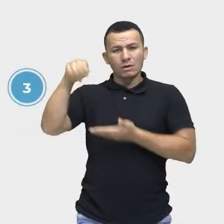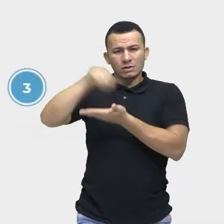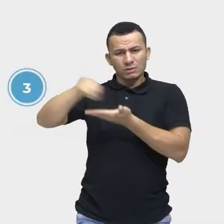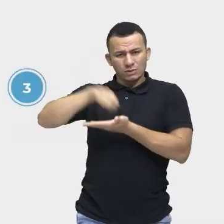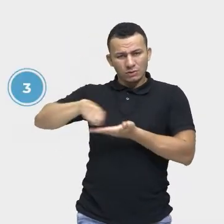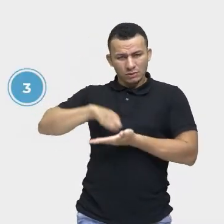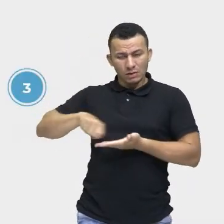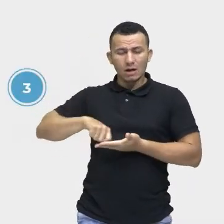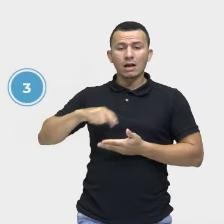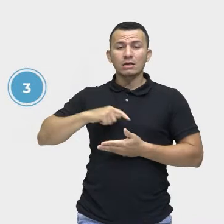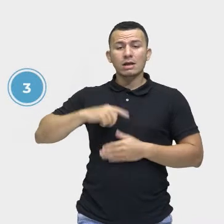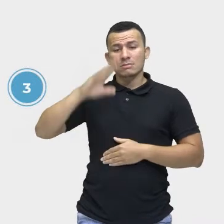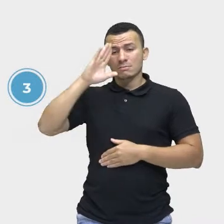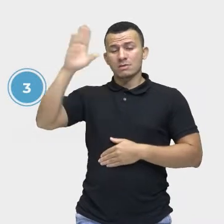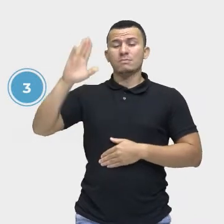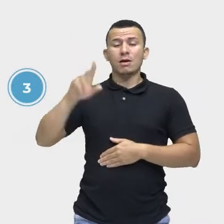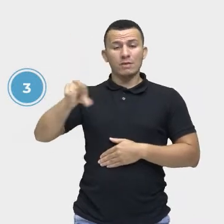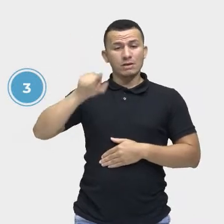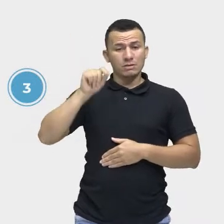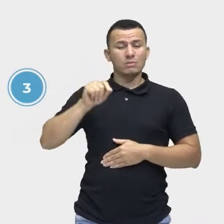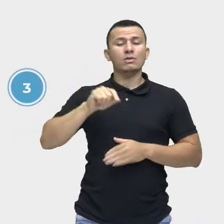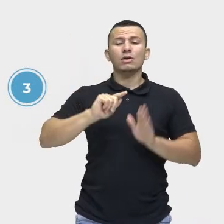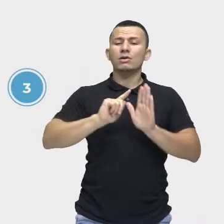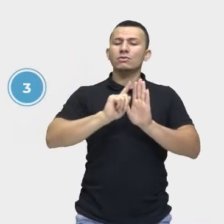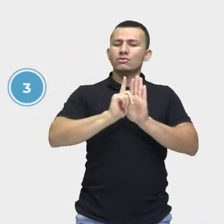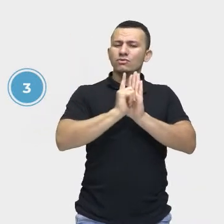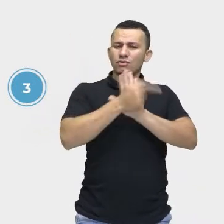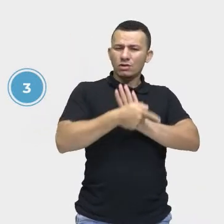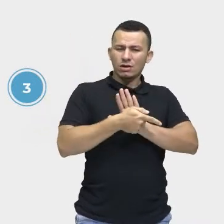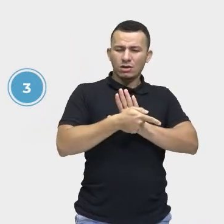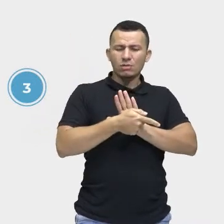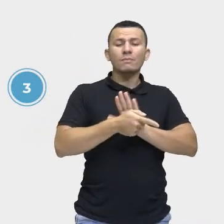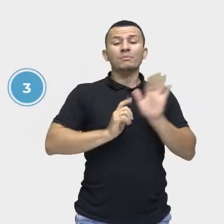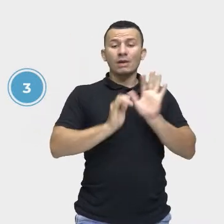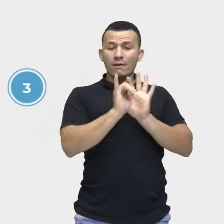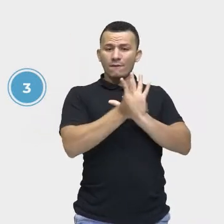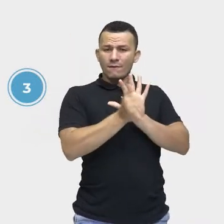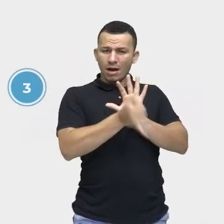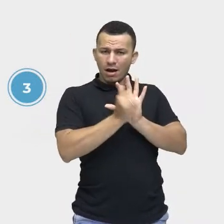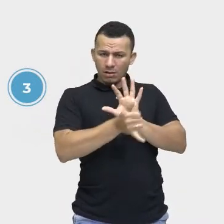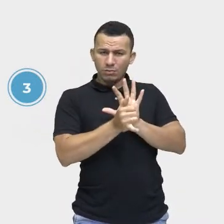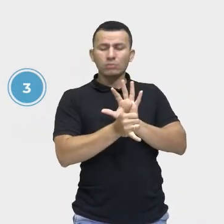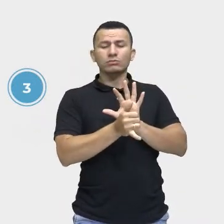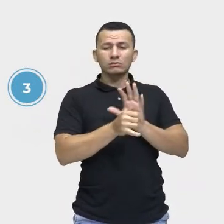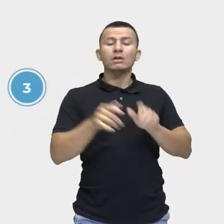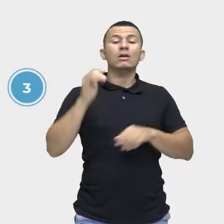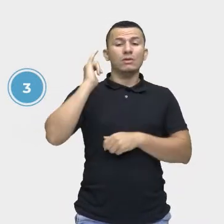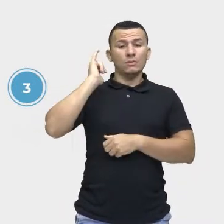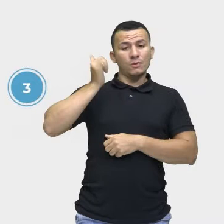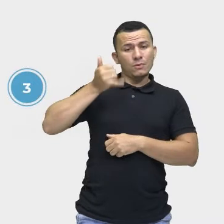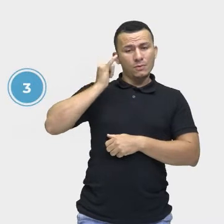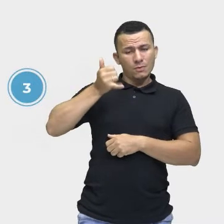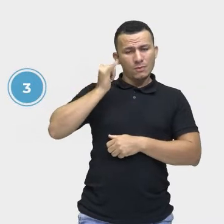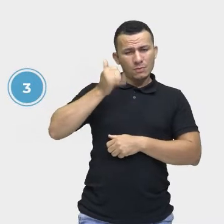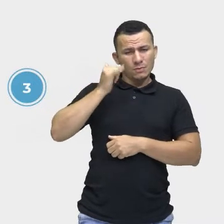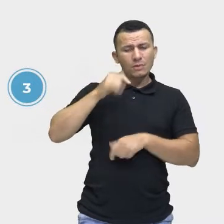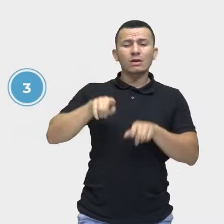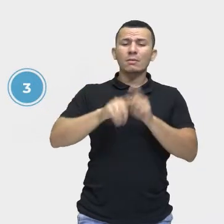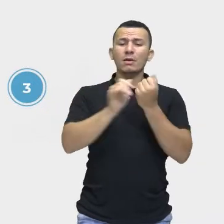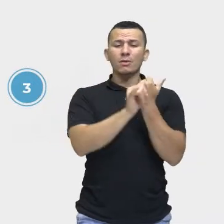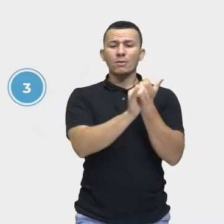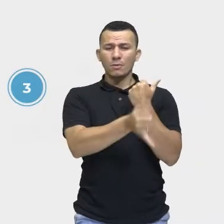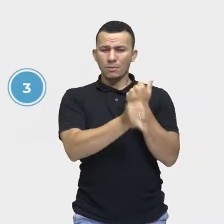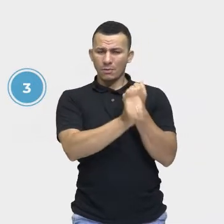destaca-se pela produção dos gêneros fábula, não é? O gênero textual fábula, o gênero textual conto, o gênero